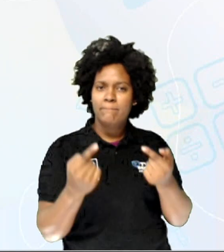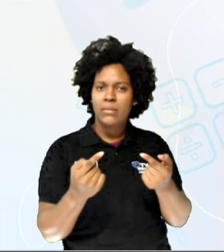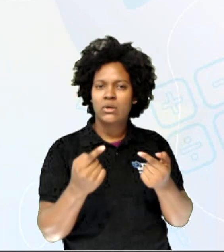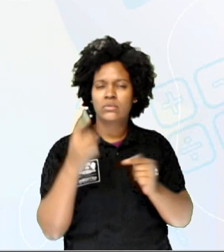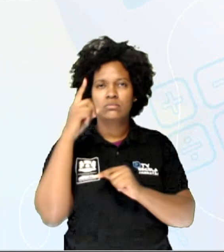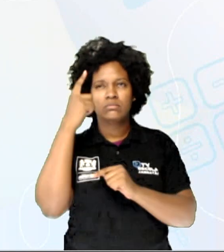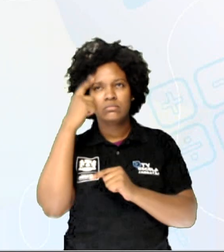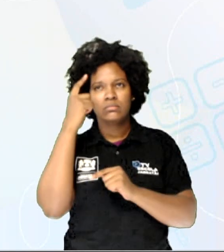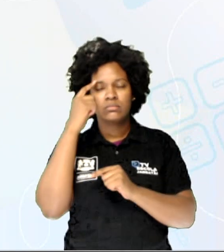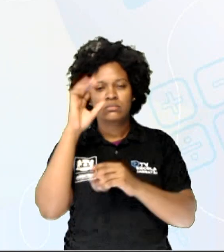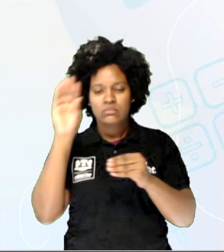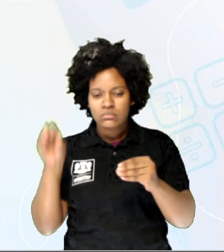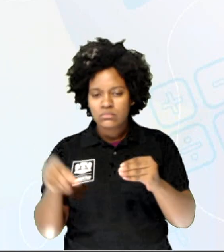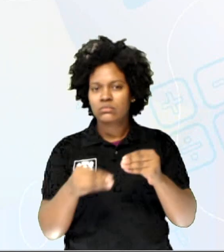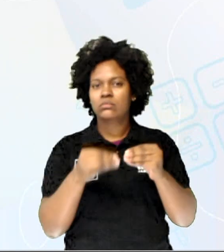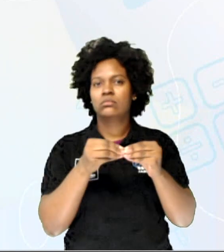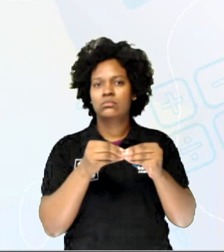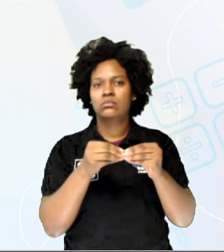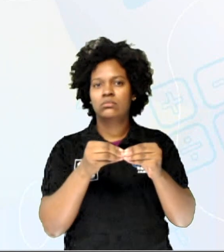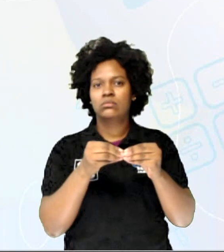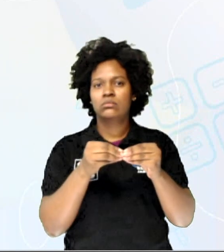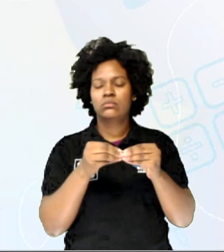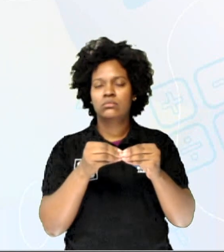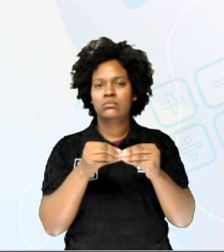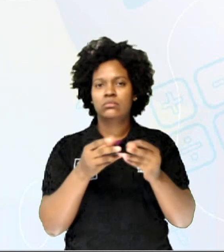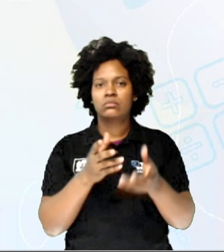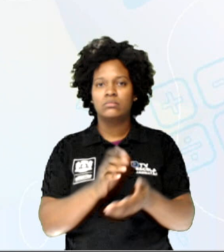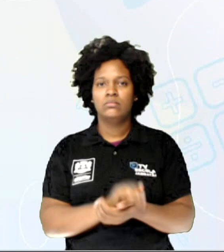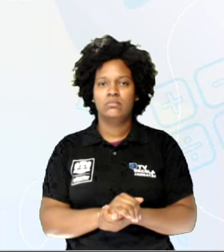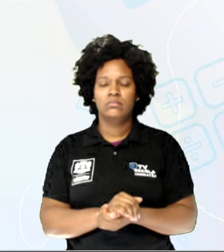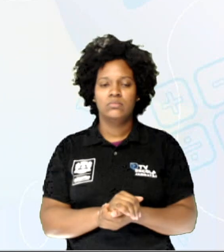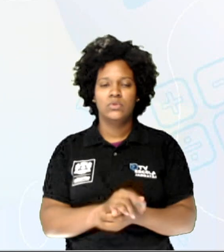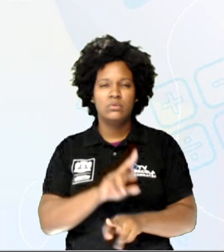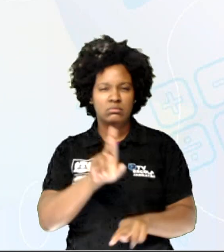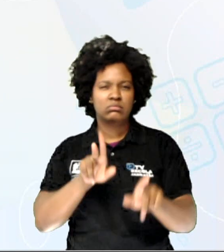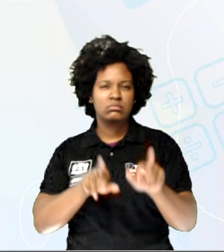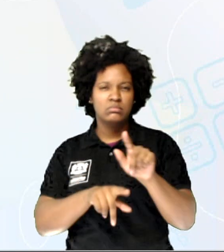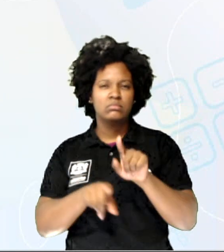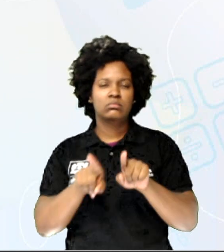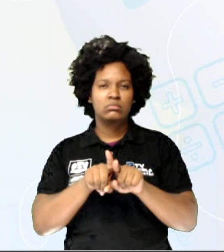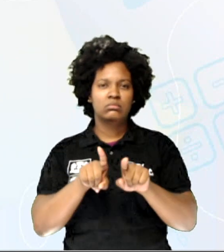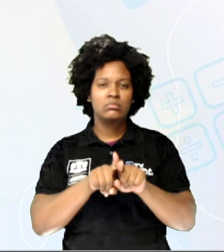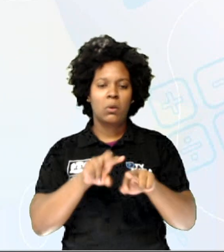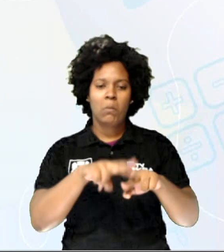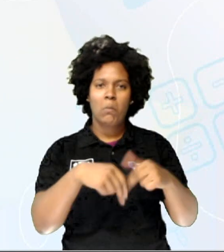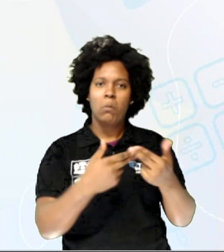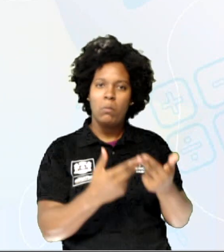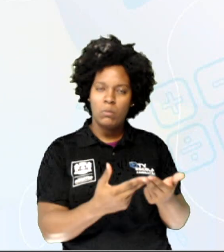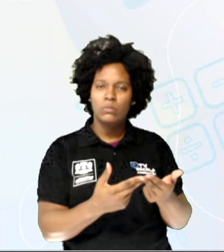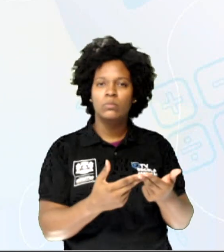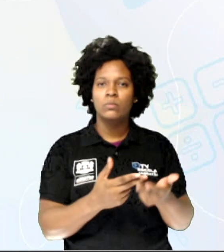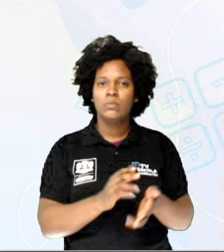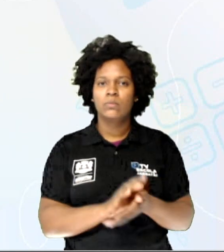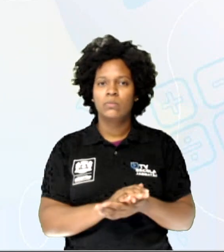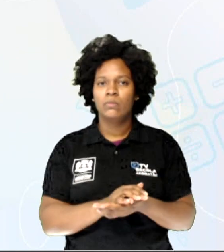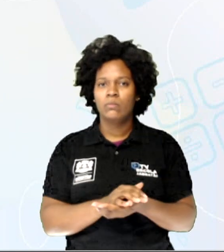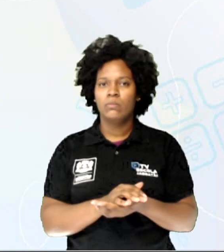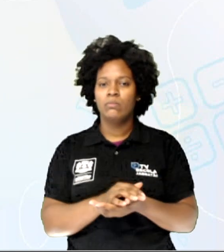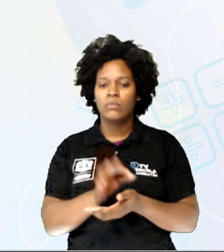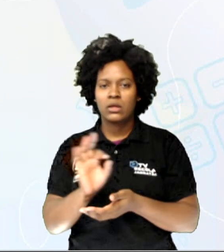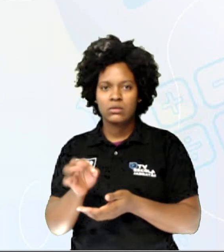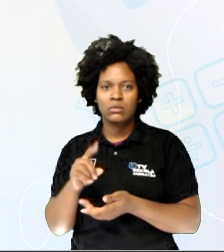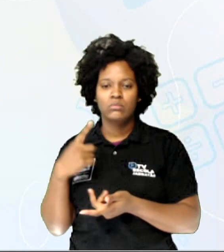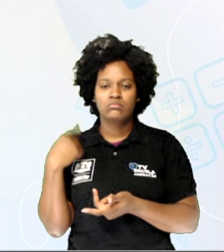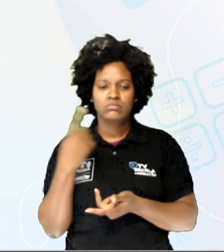de reiteração, refutação, adversidade, causa ou concessão. É óbvio que a gente está